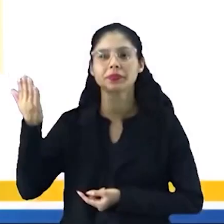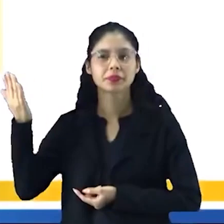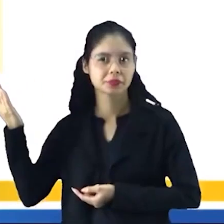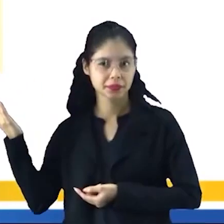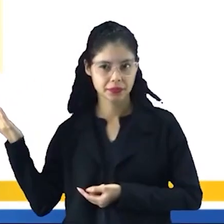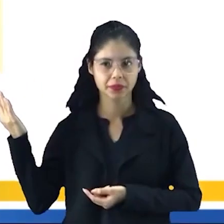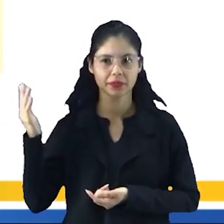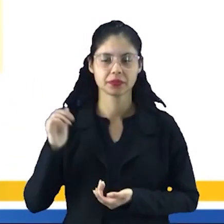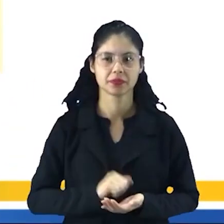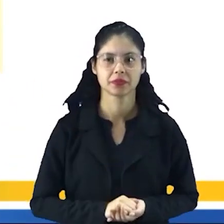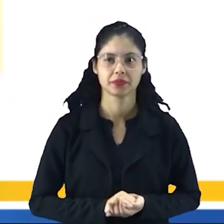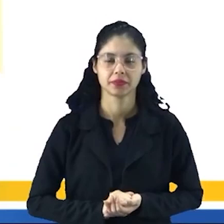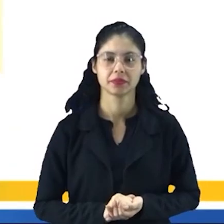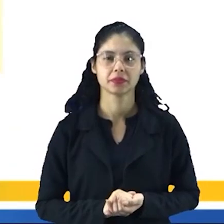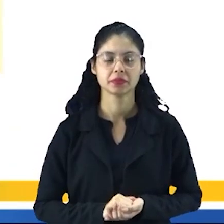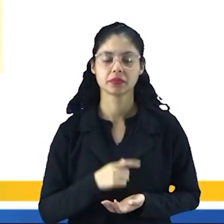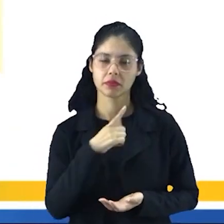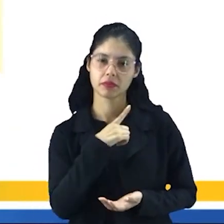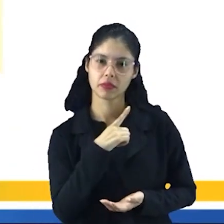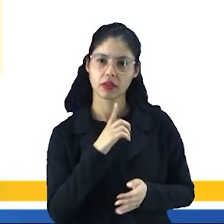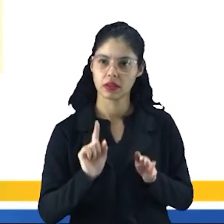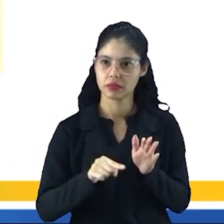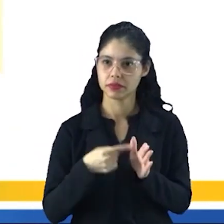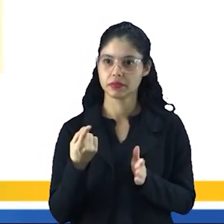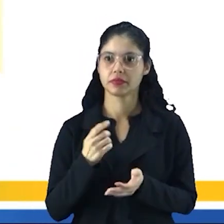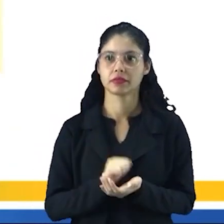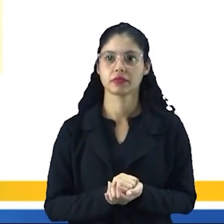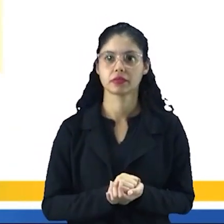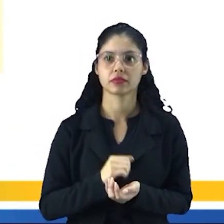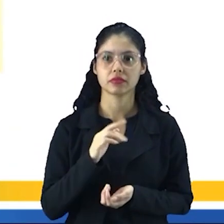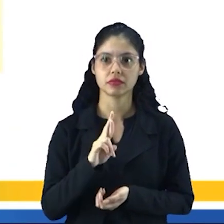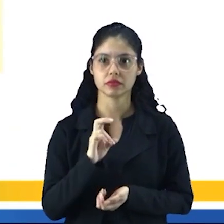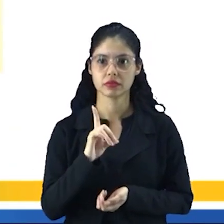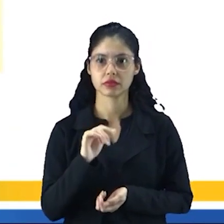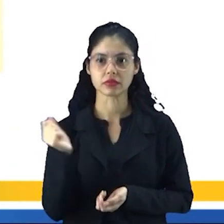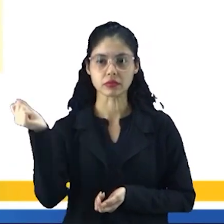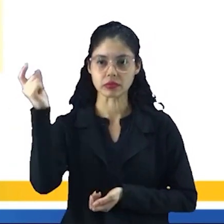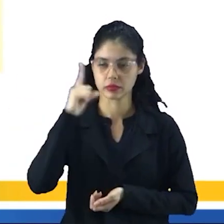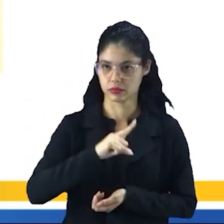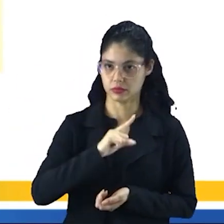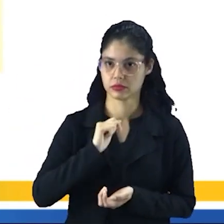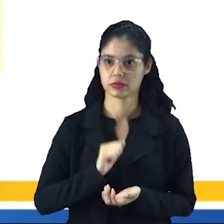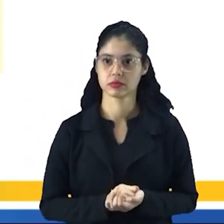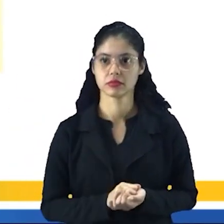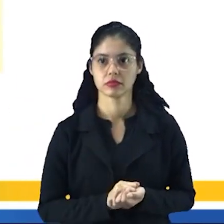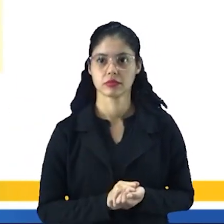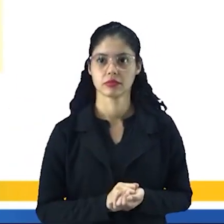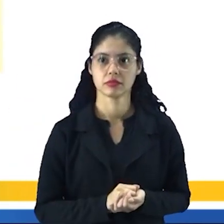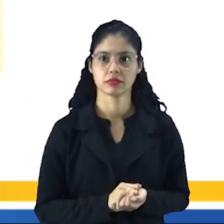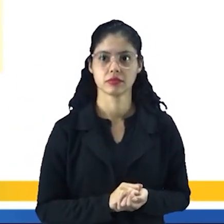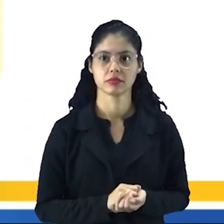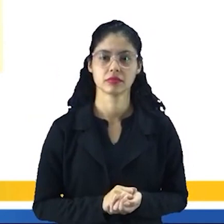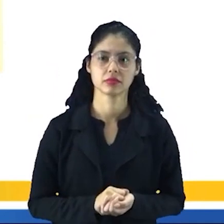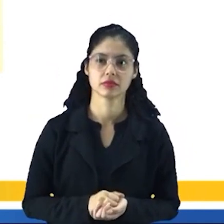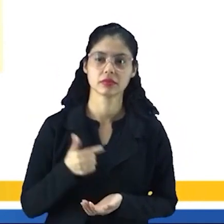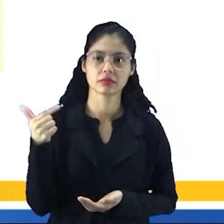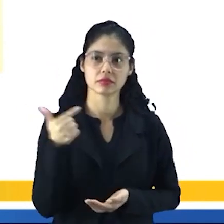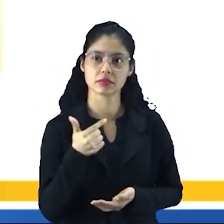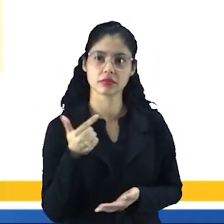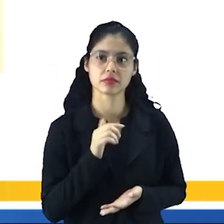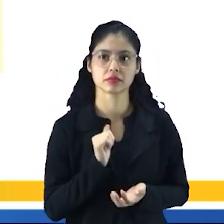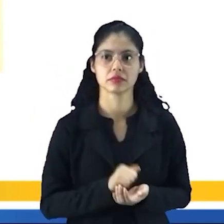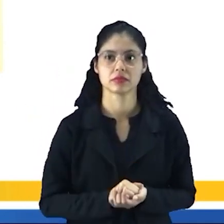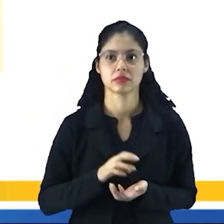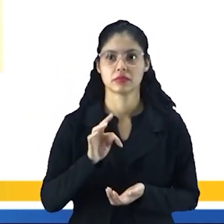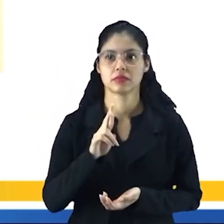do surrealismo. Aqui eu tenho uma primeira, que é a Roda de Luz, de Max Ernst, e a segunda, que é